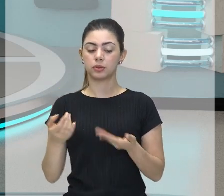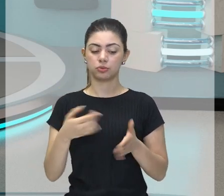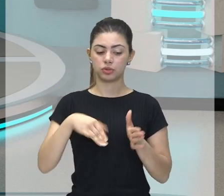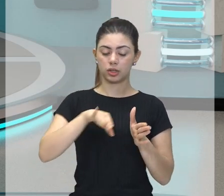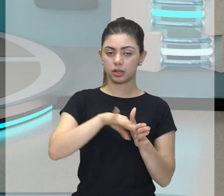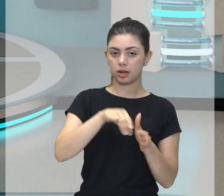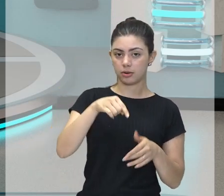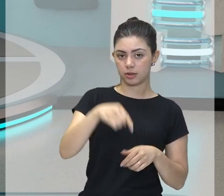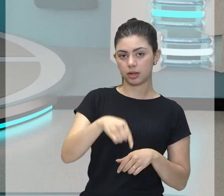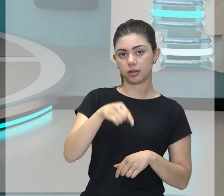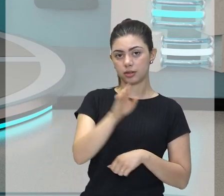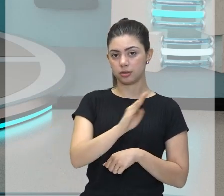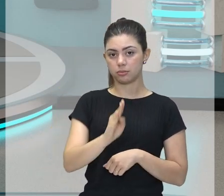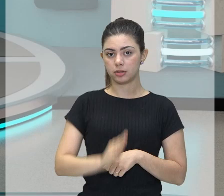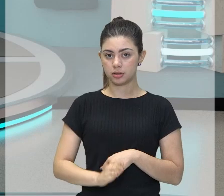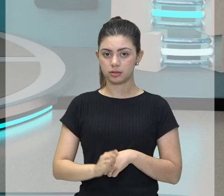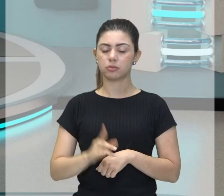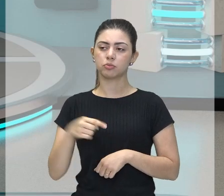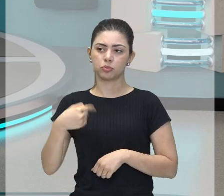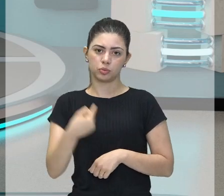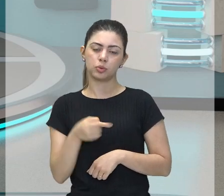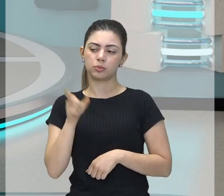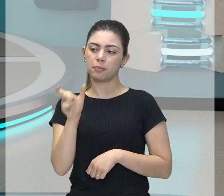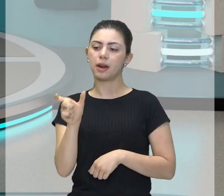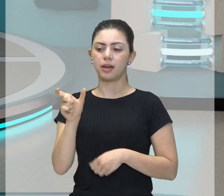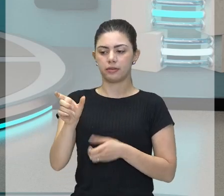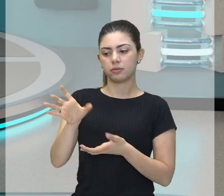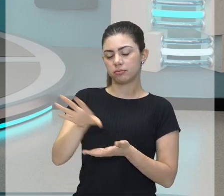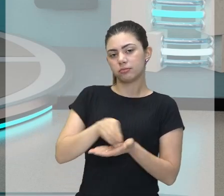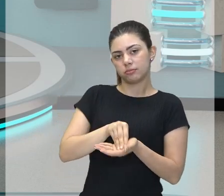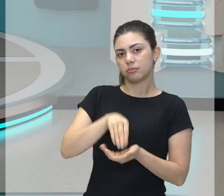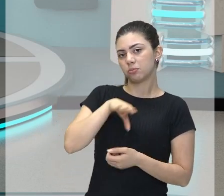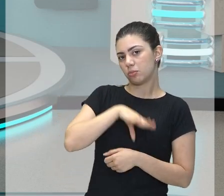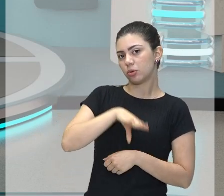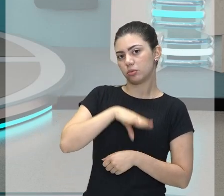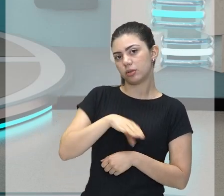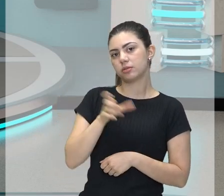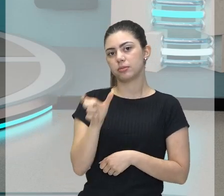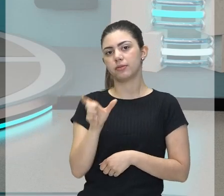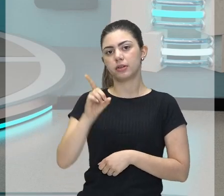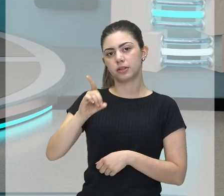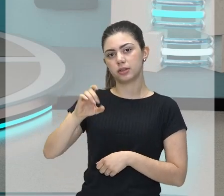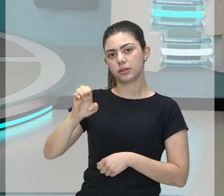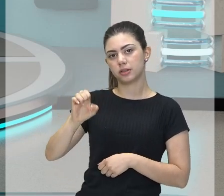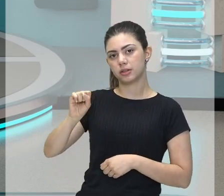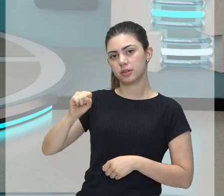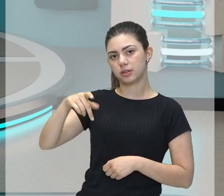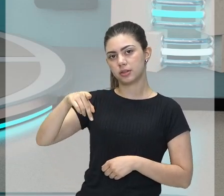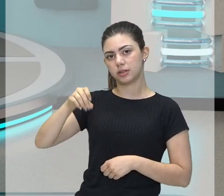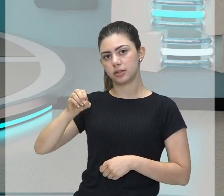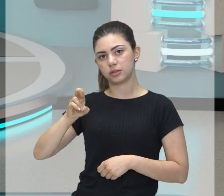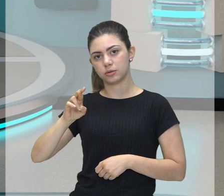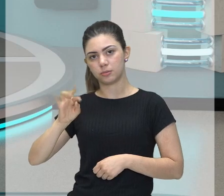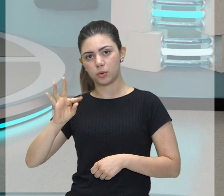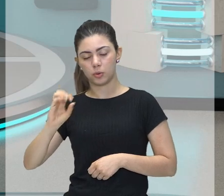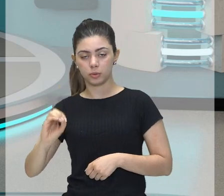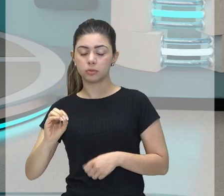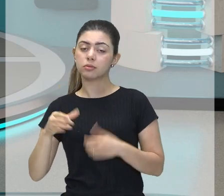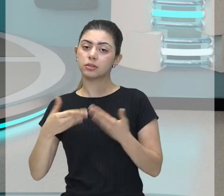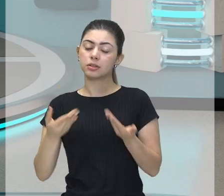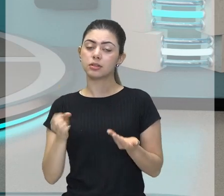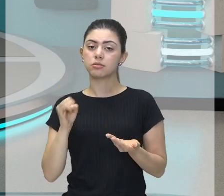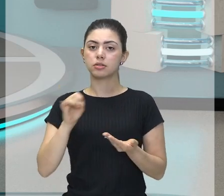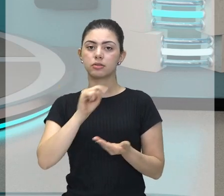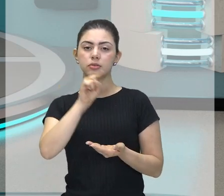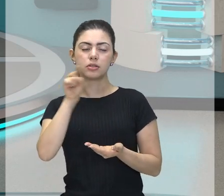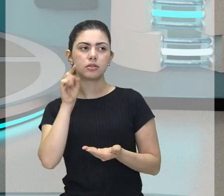acabamos adotando durante um certo tempo aí esse termo, né, também desporto. Então, quando vocês verem aí por aí